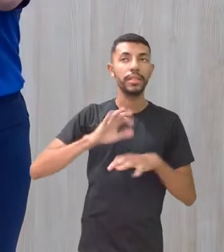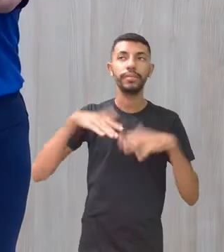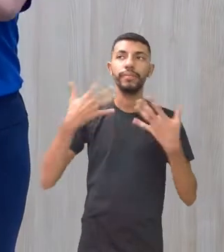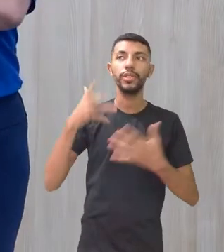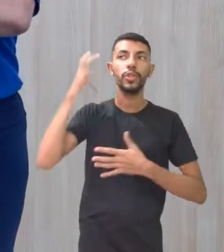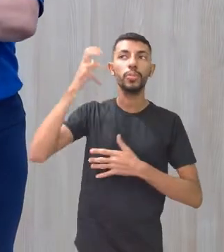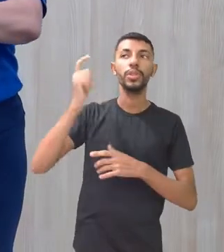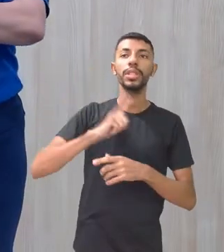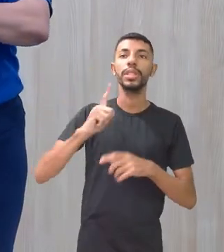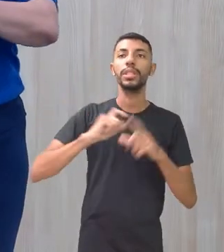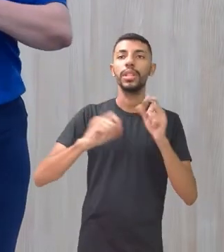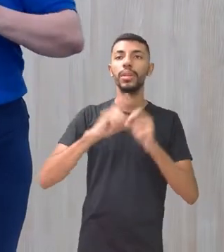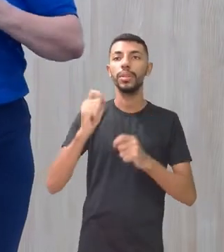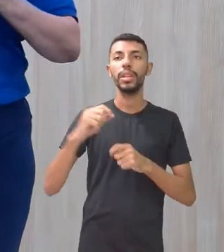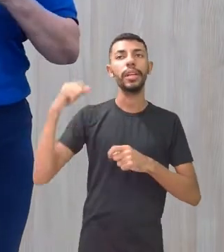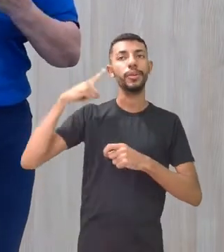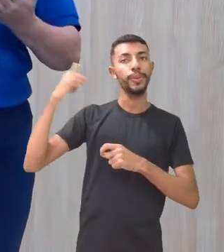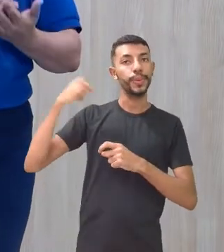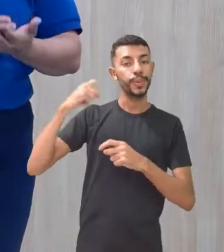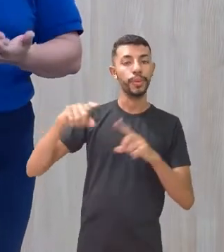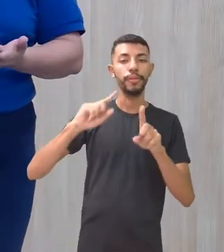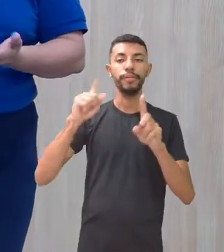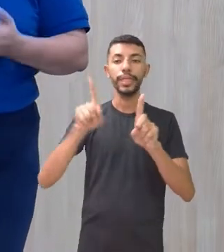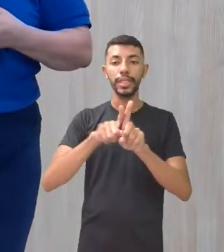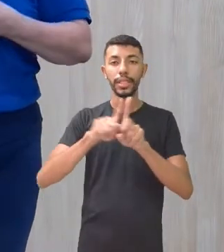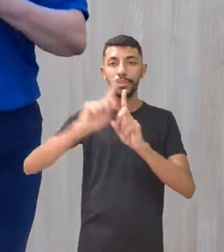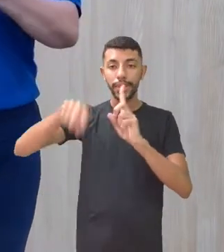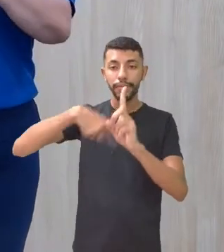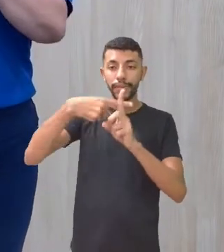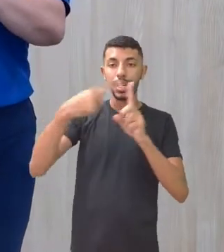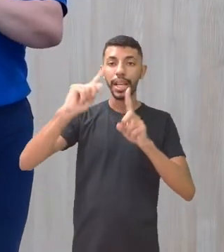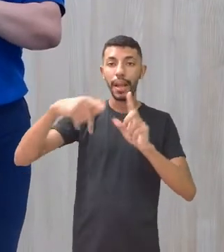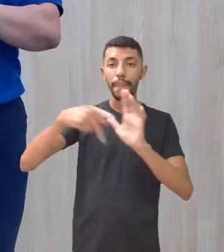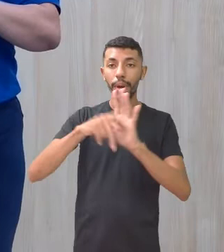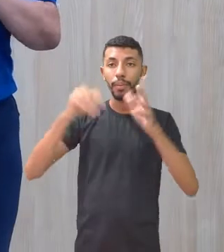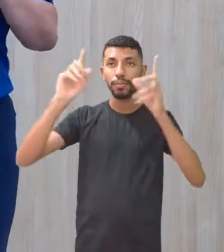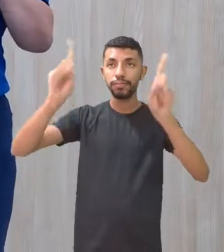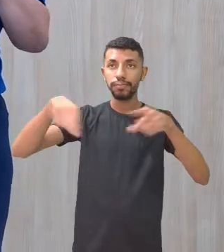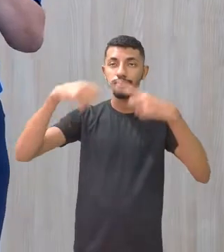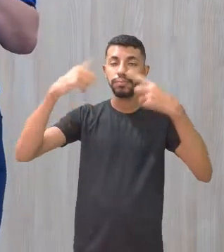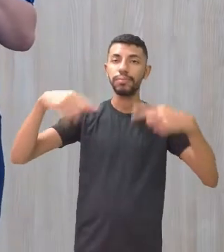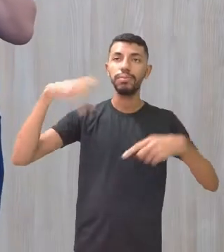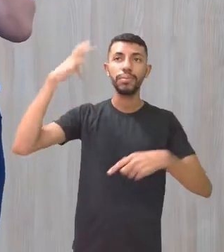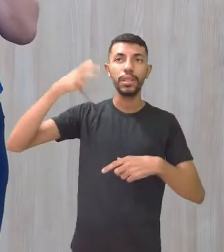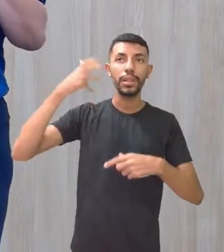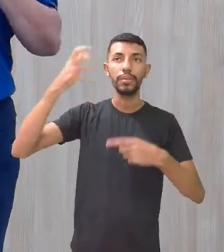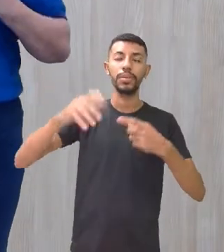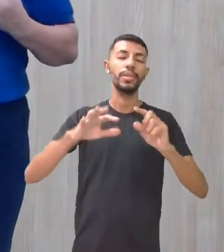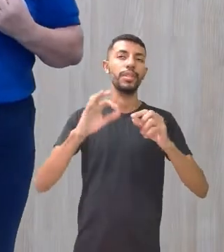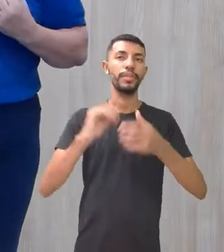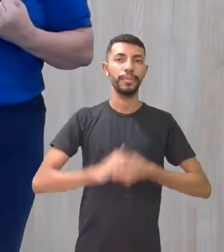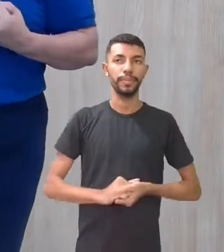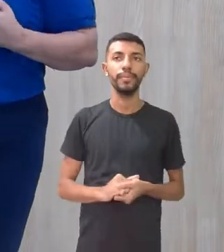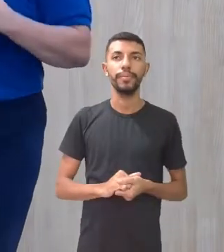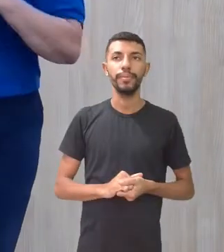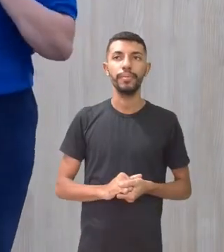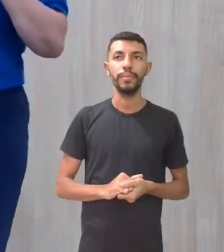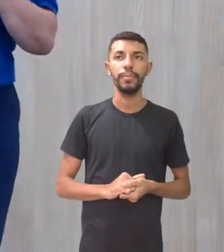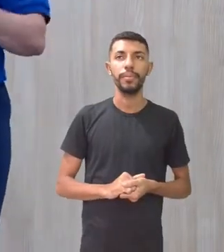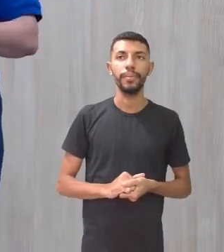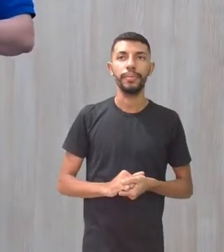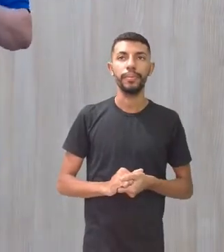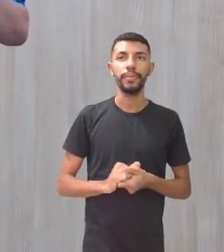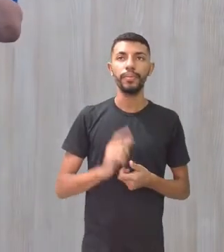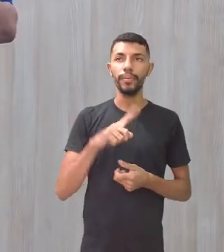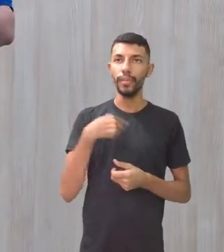as propriedades sonoras e também elementos que são específicos do som musical. A gente